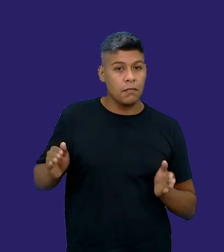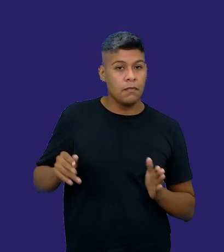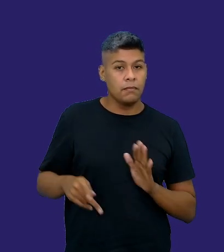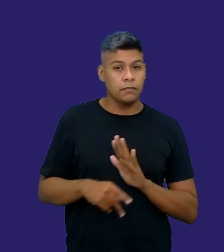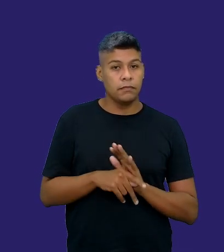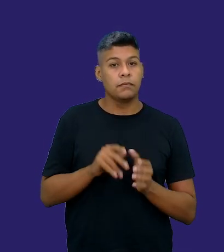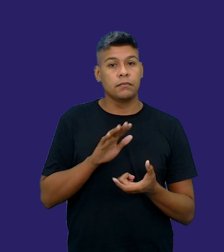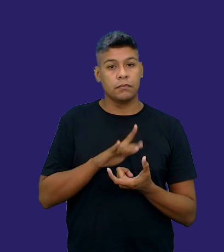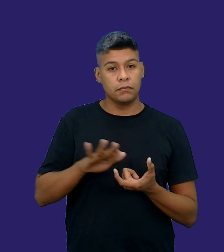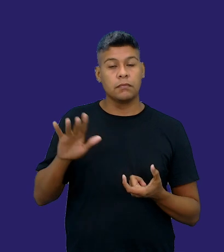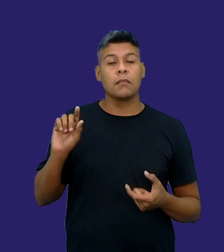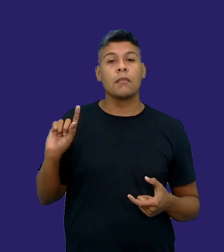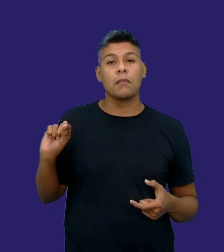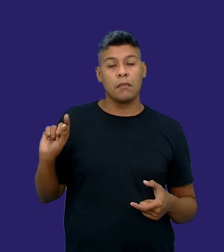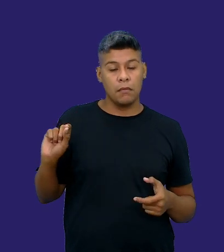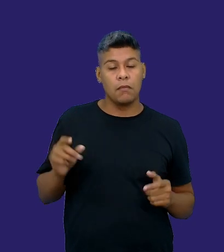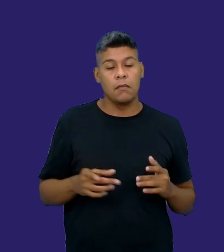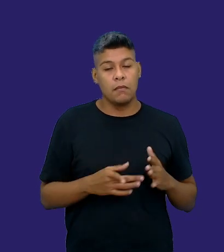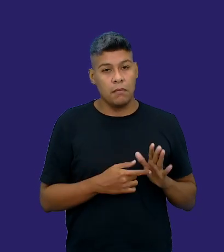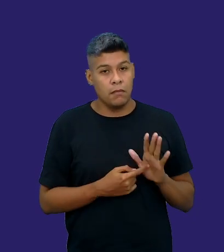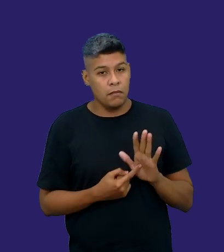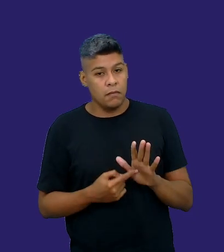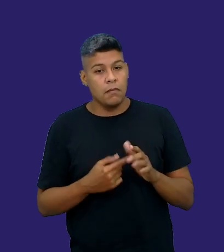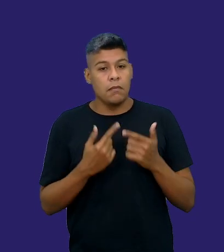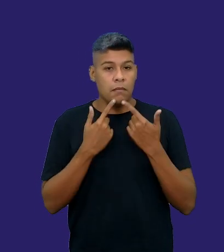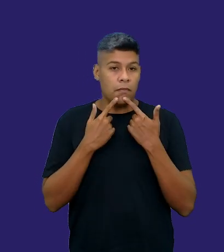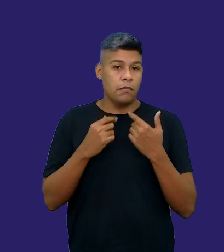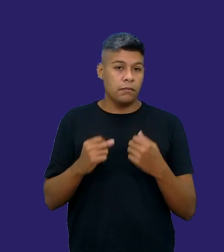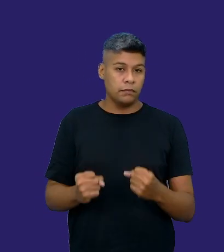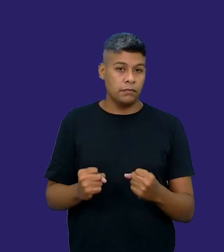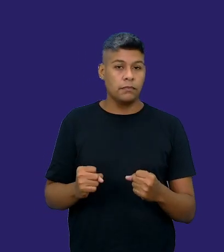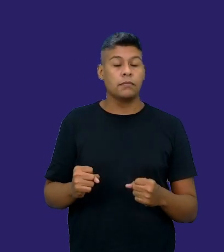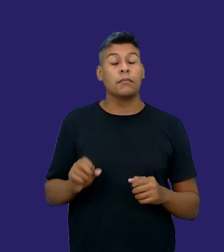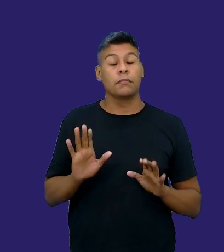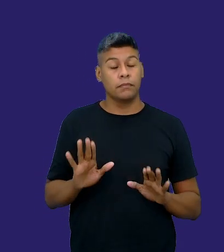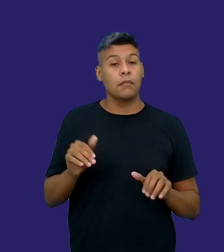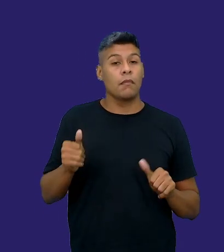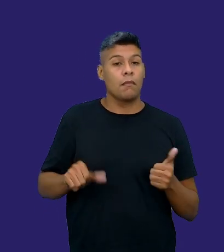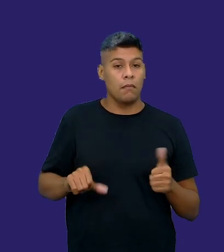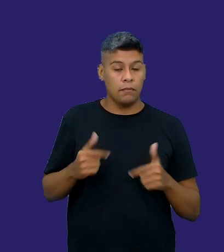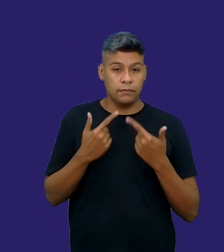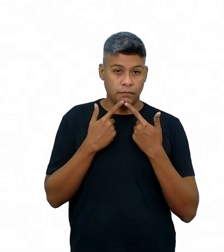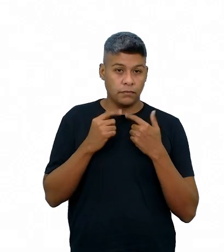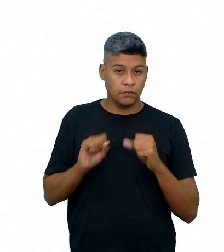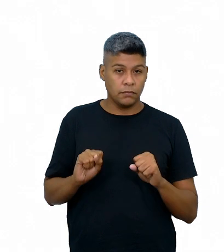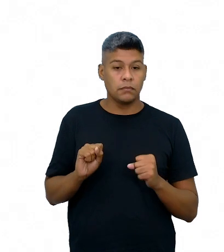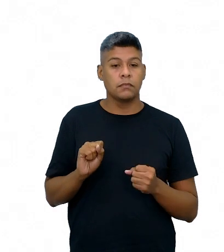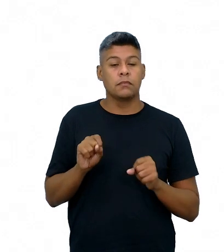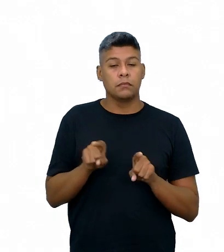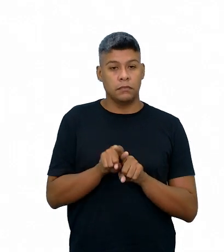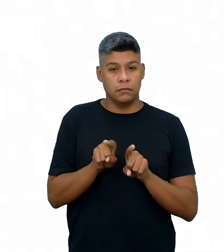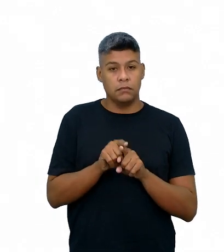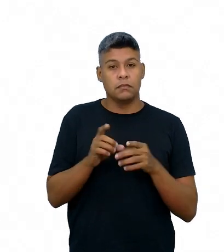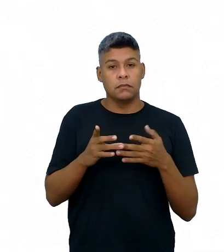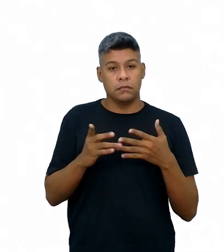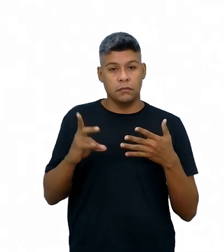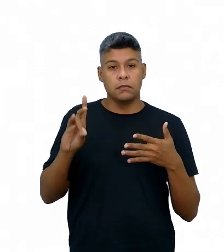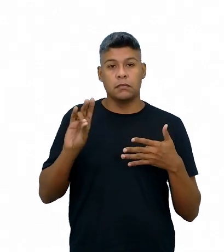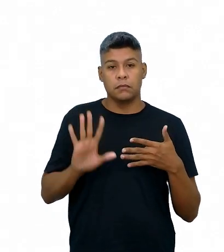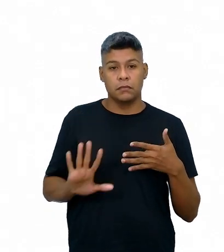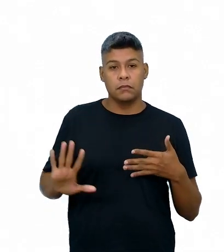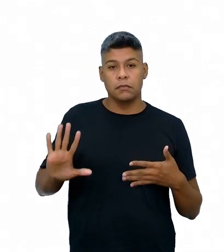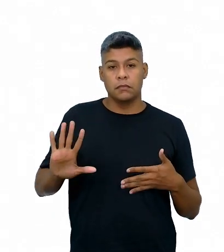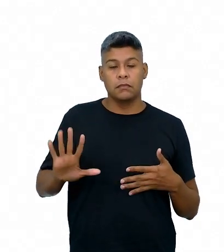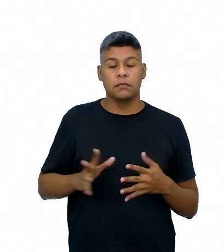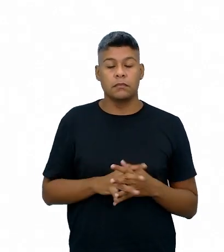letramento, com destaque para linguística, ou melhor, análise linguística e semiótica. Os fundamentos aqui